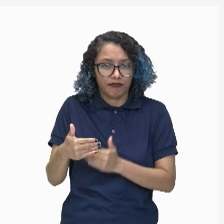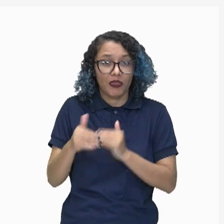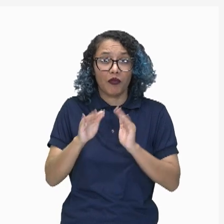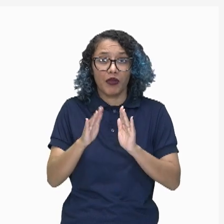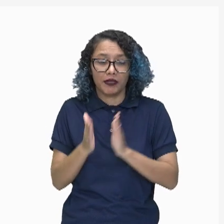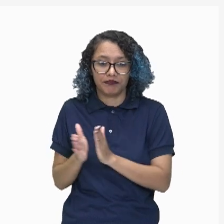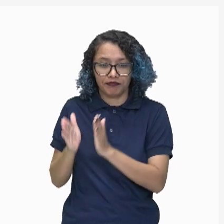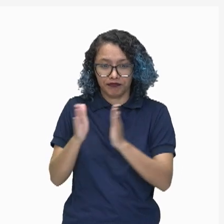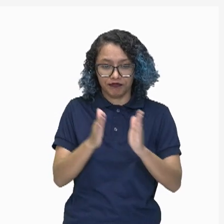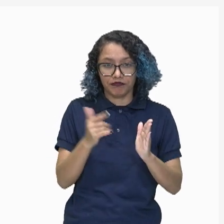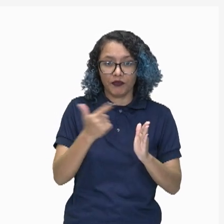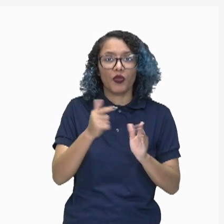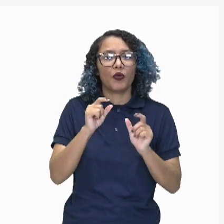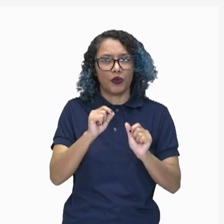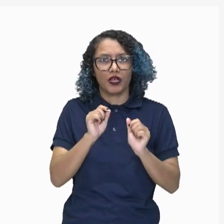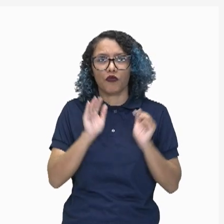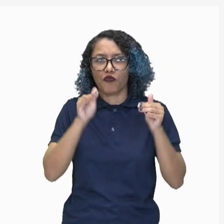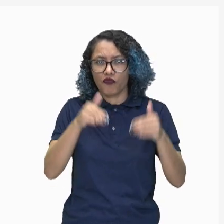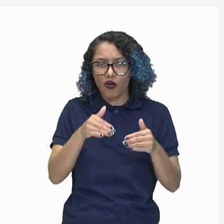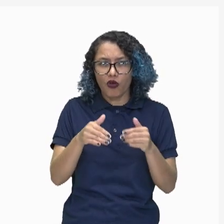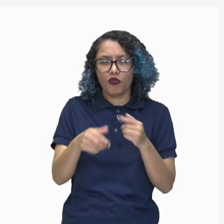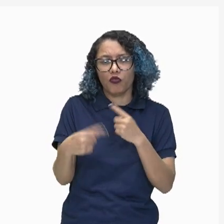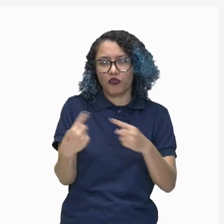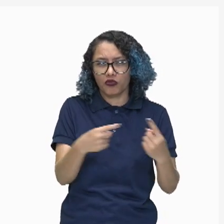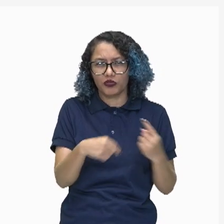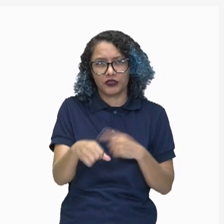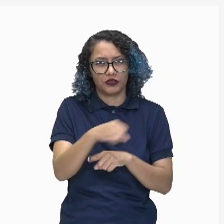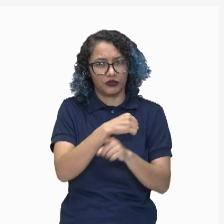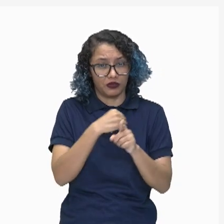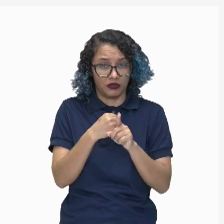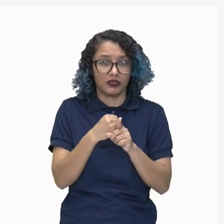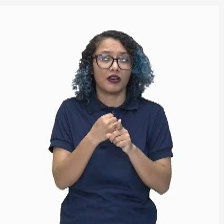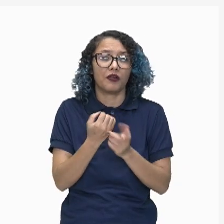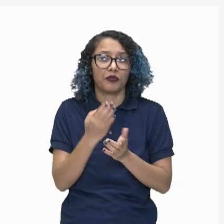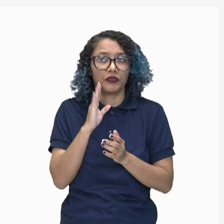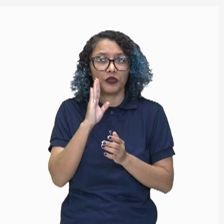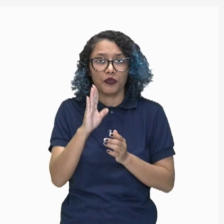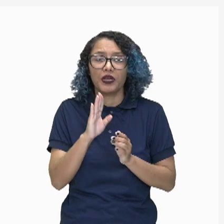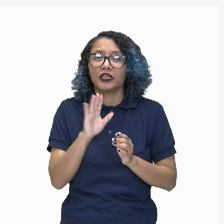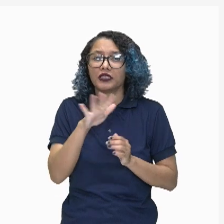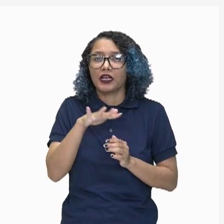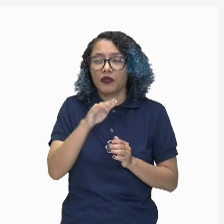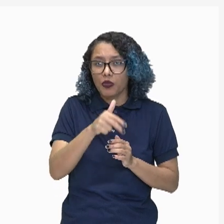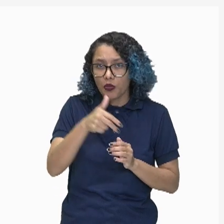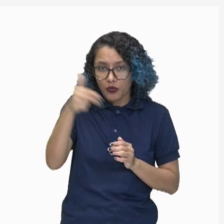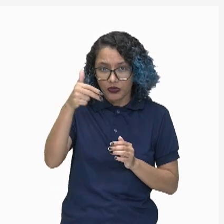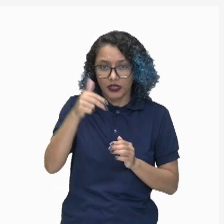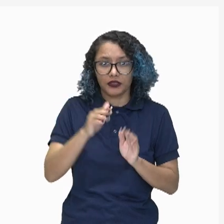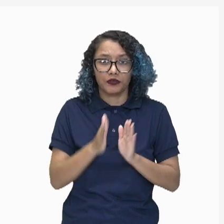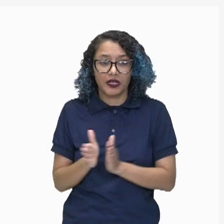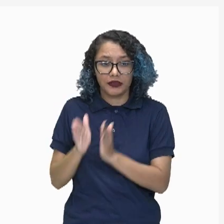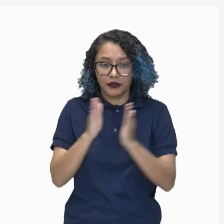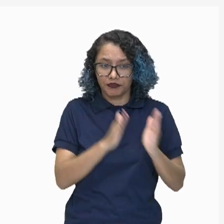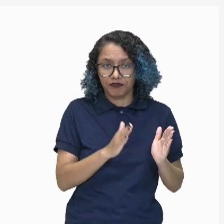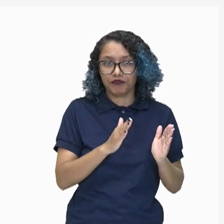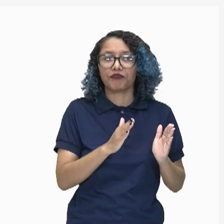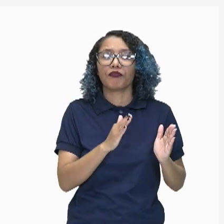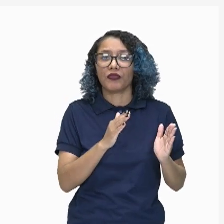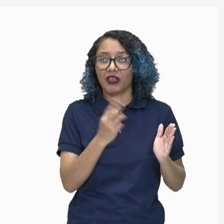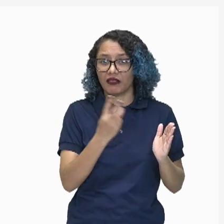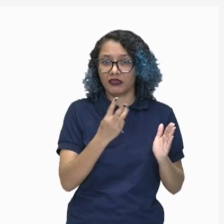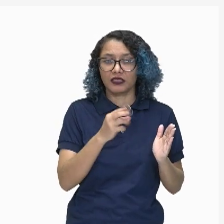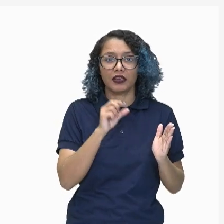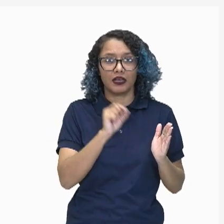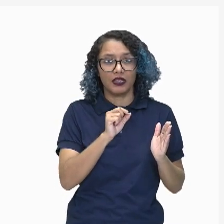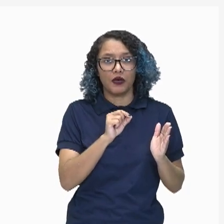político, social, se volta muito para essas questões, principalmente em relação ao Nordeste. E já na geração de 45 surge uma resposta a